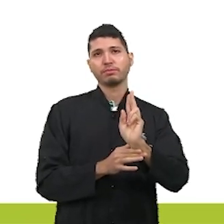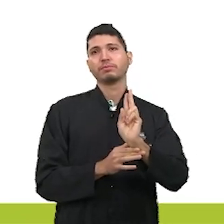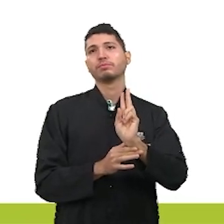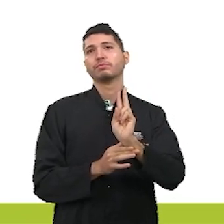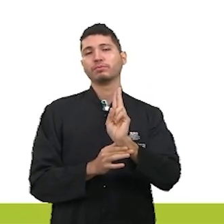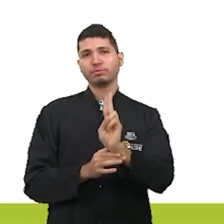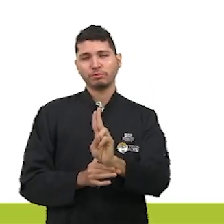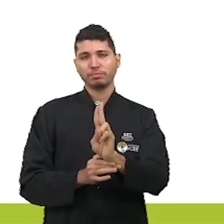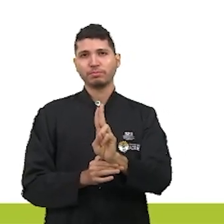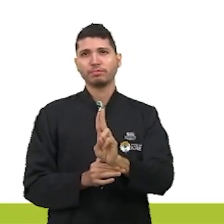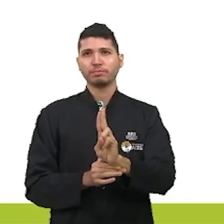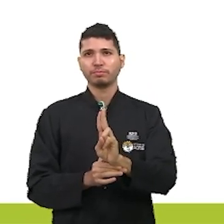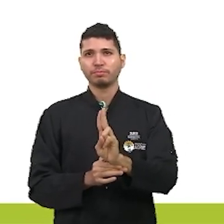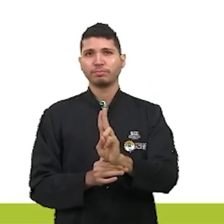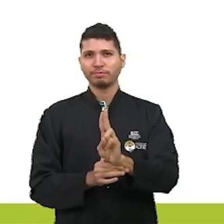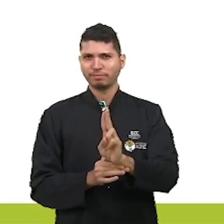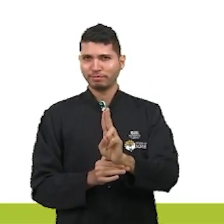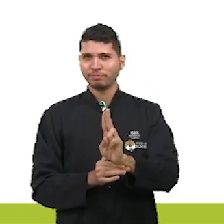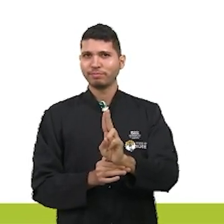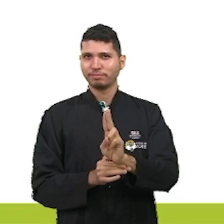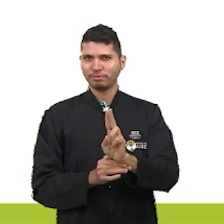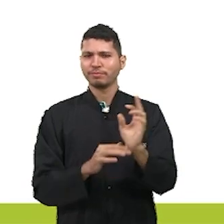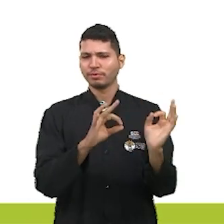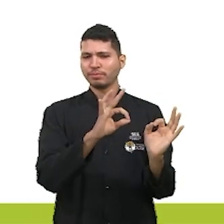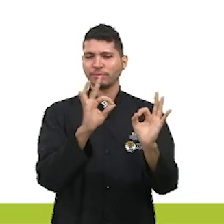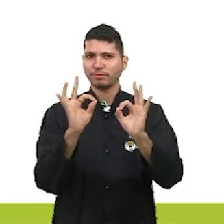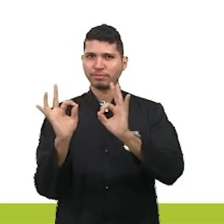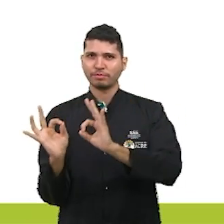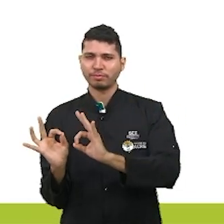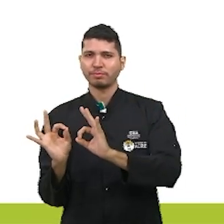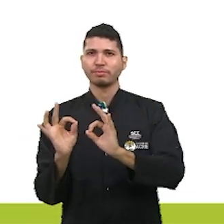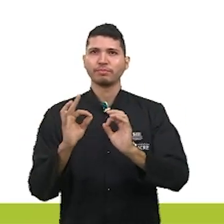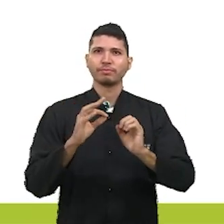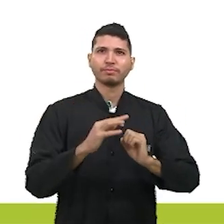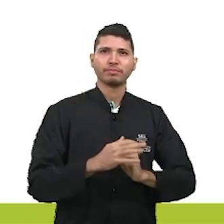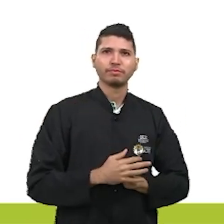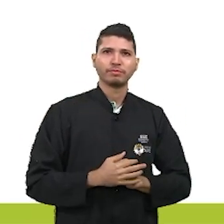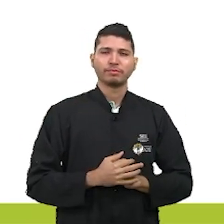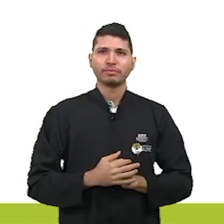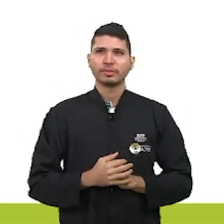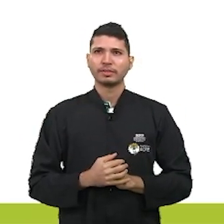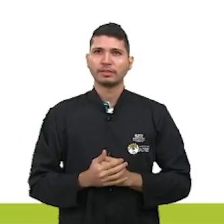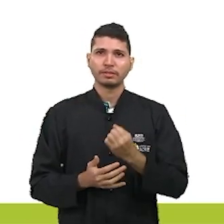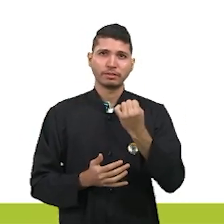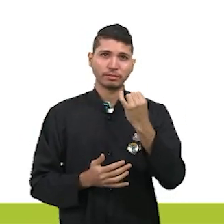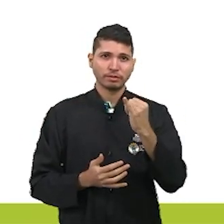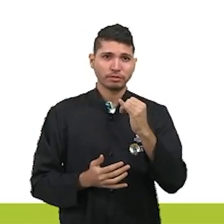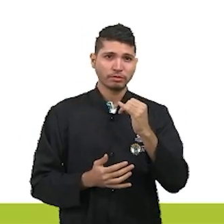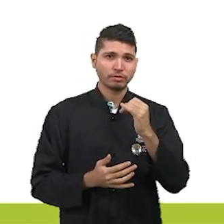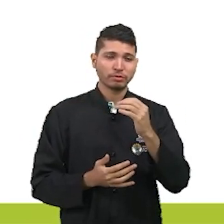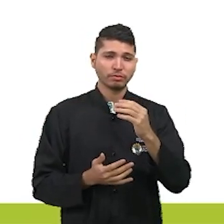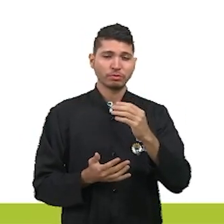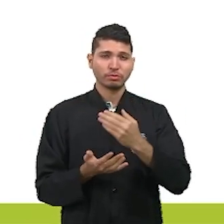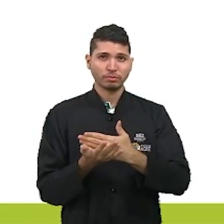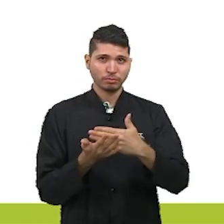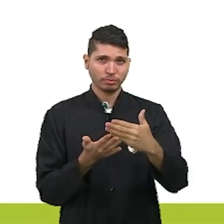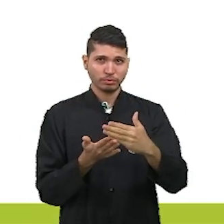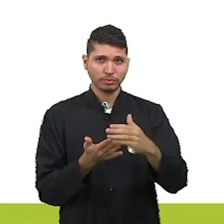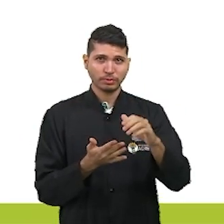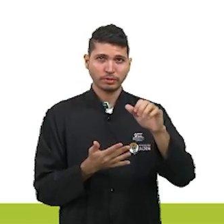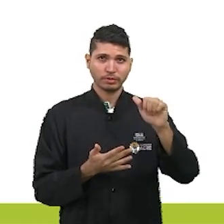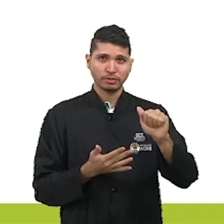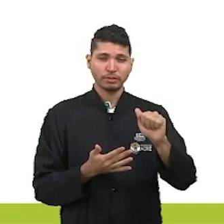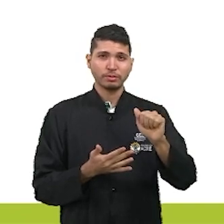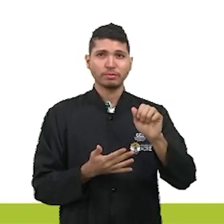É claro que, se eu contar todas as palavras que começam com A, B, M, R, U,